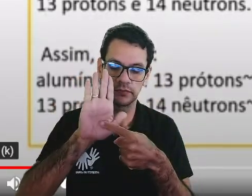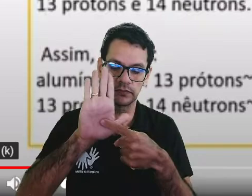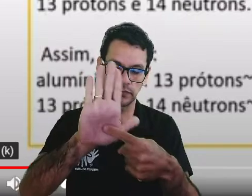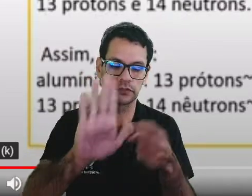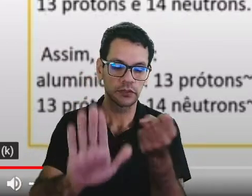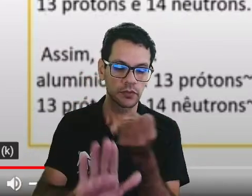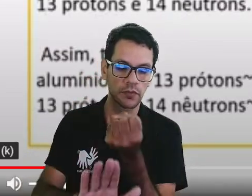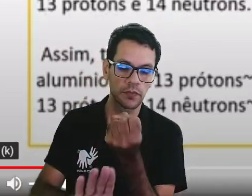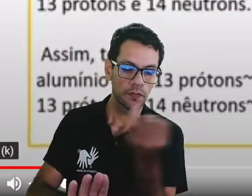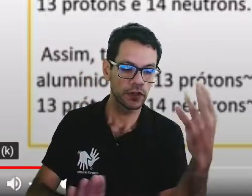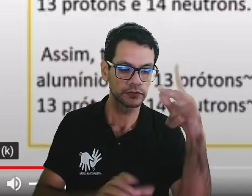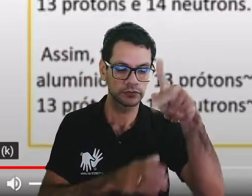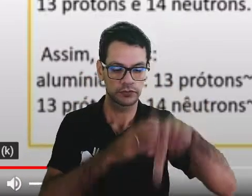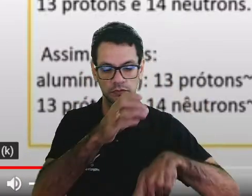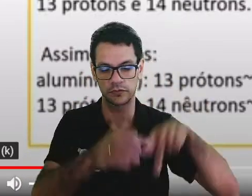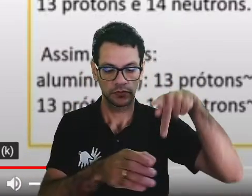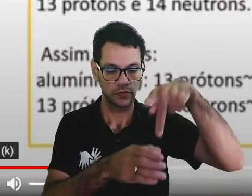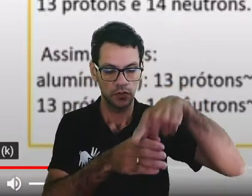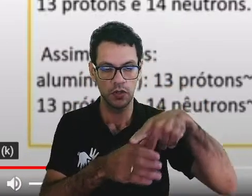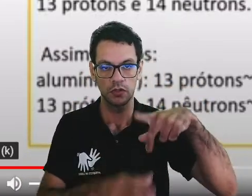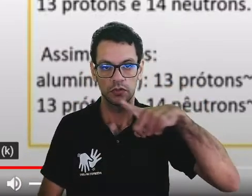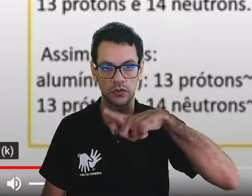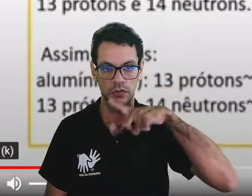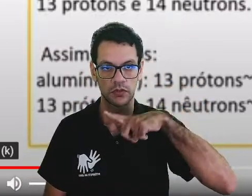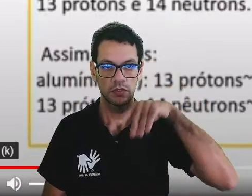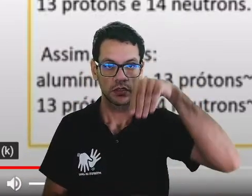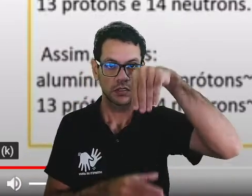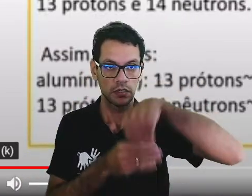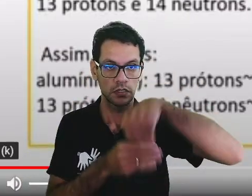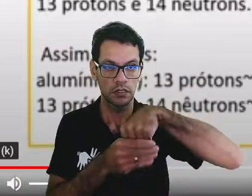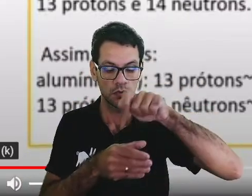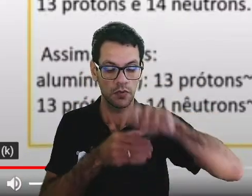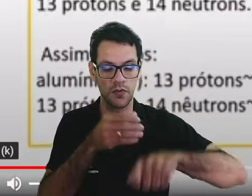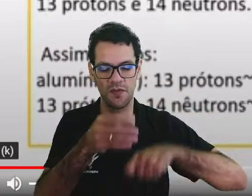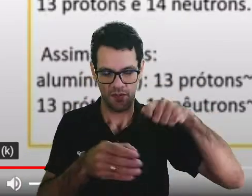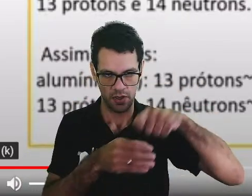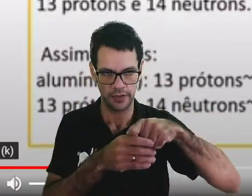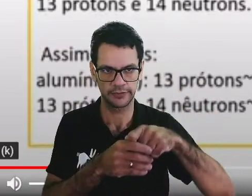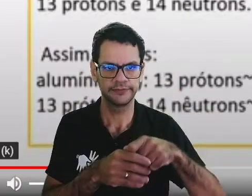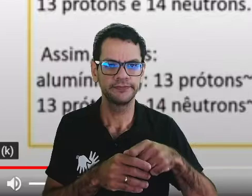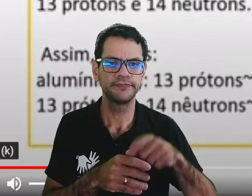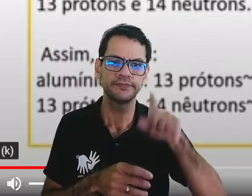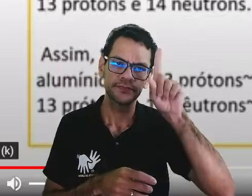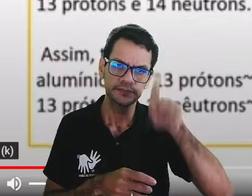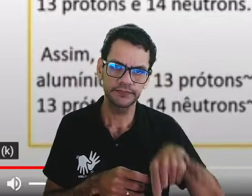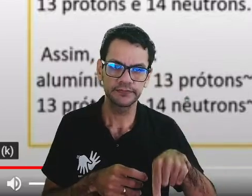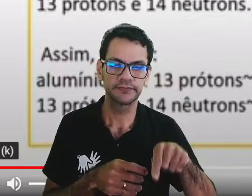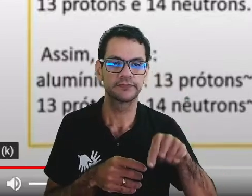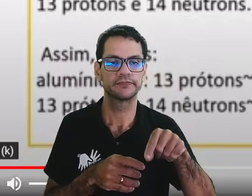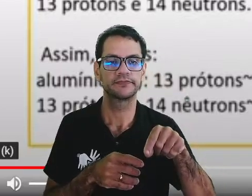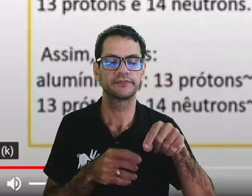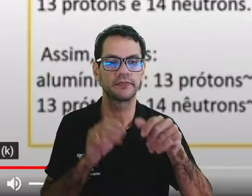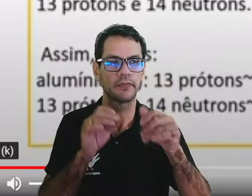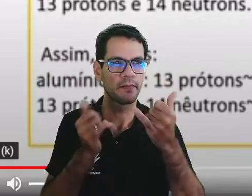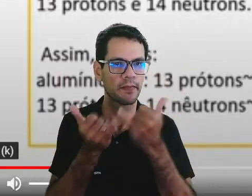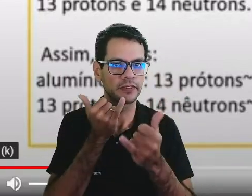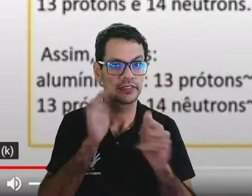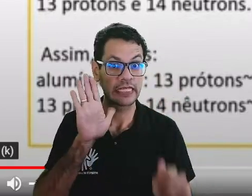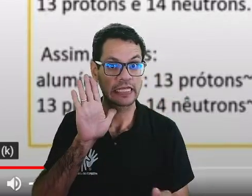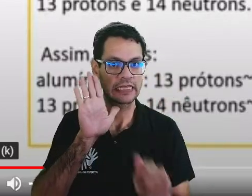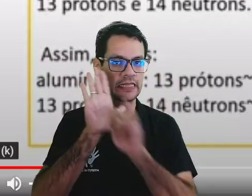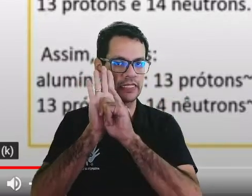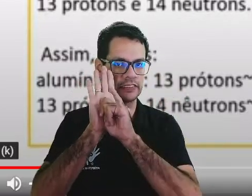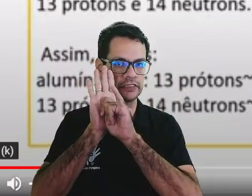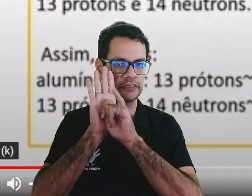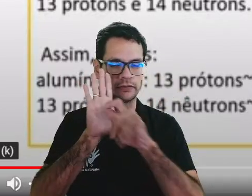de prótons que tem no núcleo do átomo. É conhecido por ser a identidade do átomo, certo?